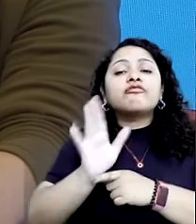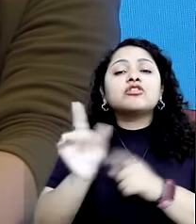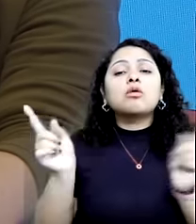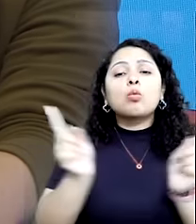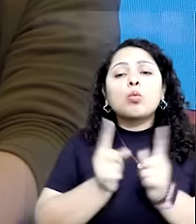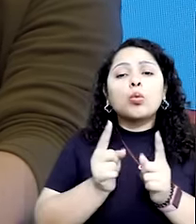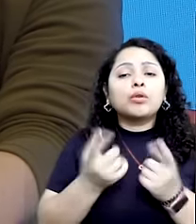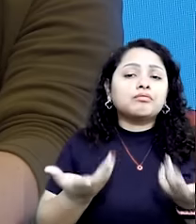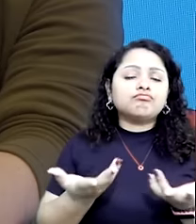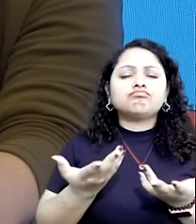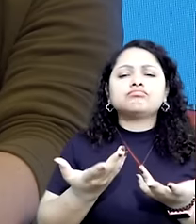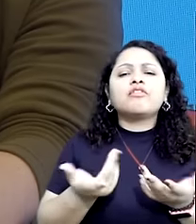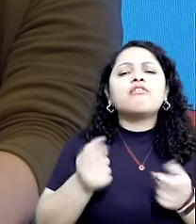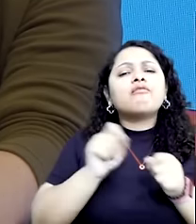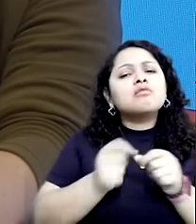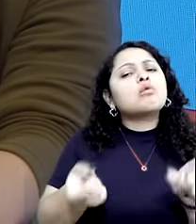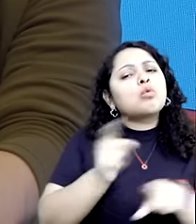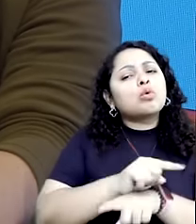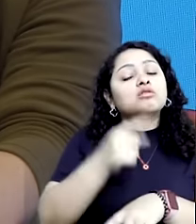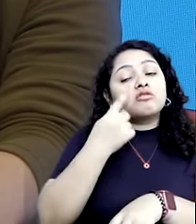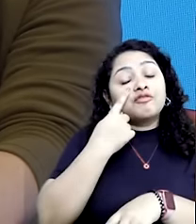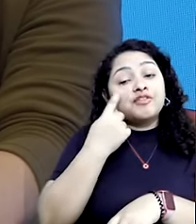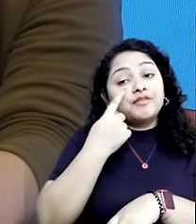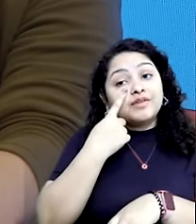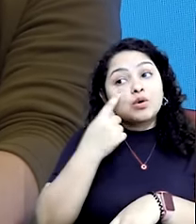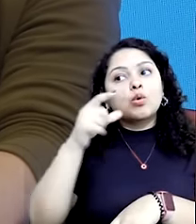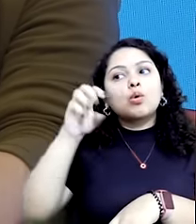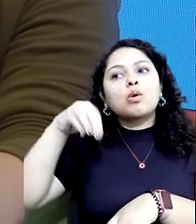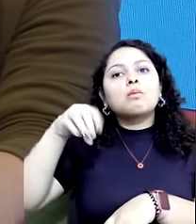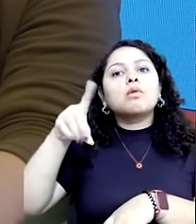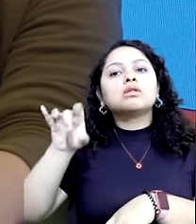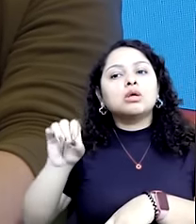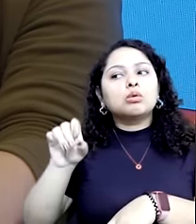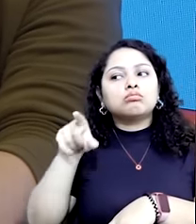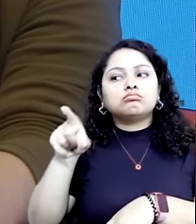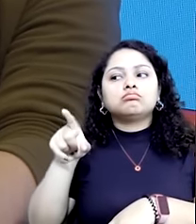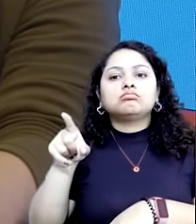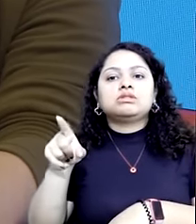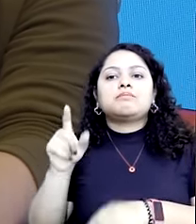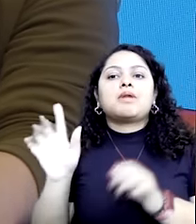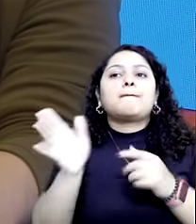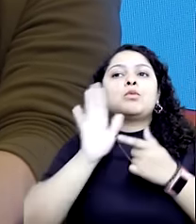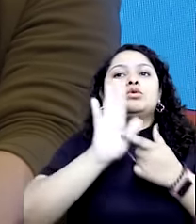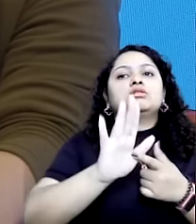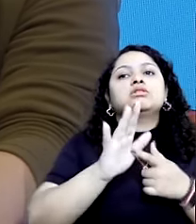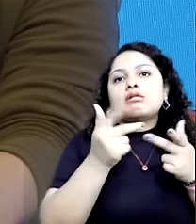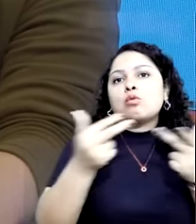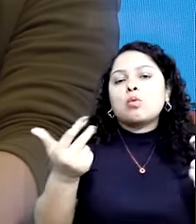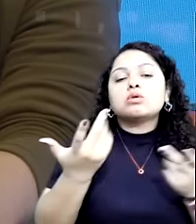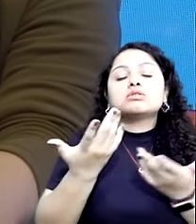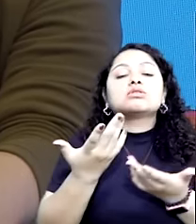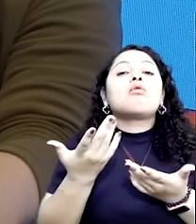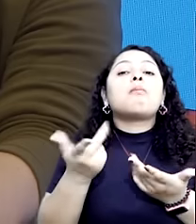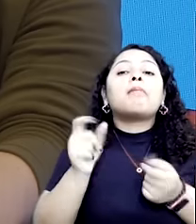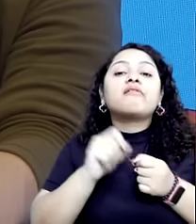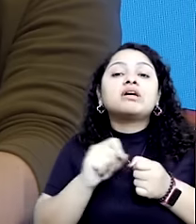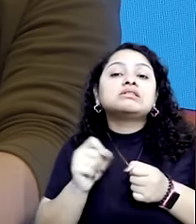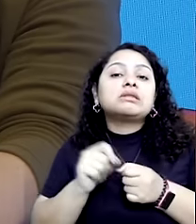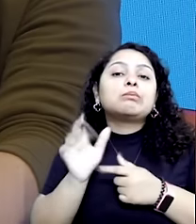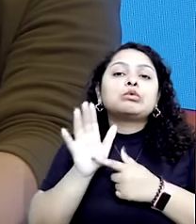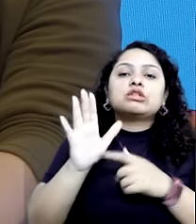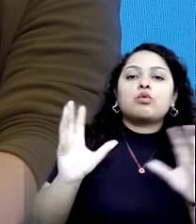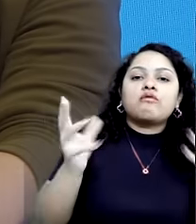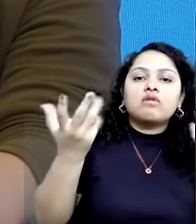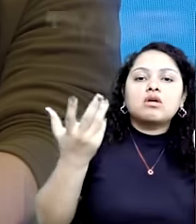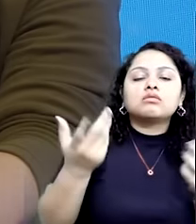sei que então faz oo contrário verifica lá um modelo Poxa eu vou fazer esse modelo para mostrar tal peça ou para mostrar sei lá um evento para